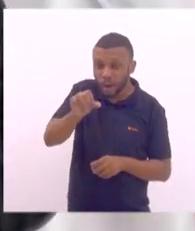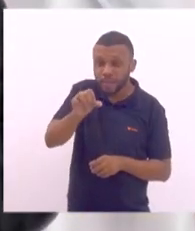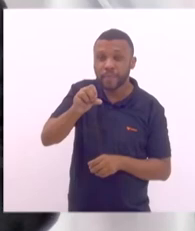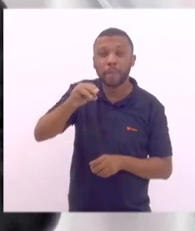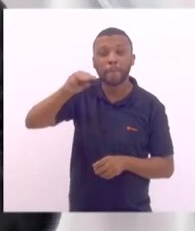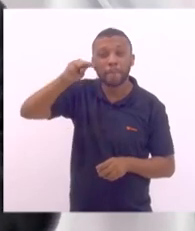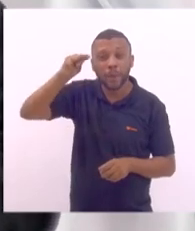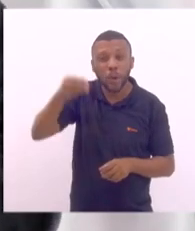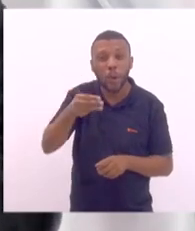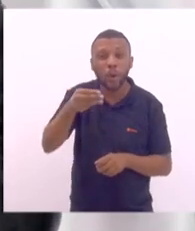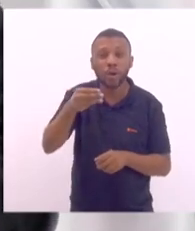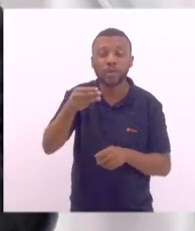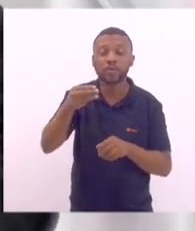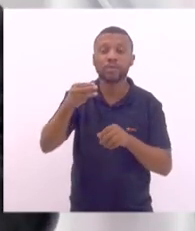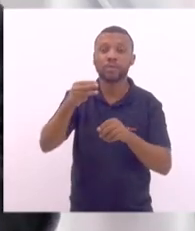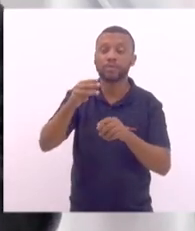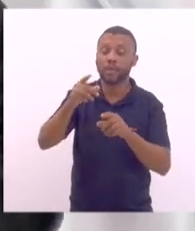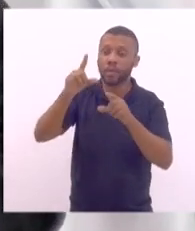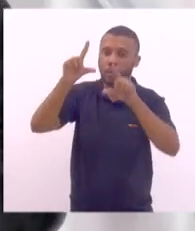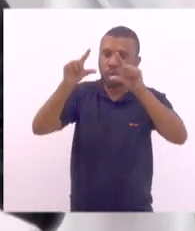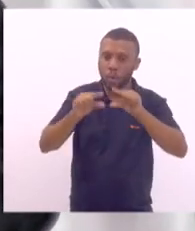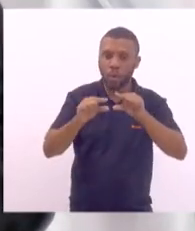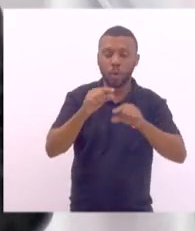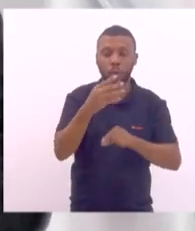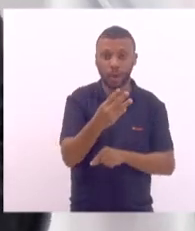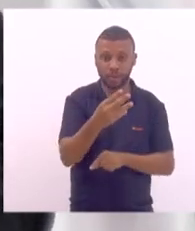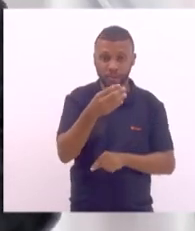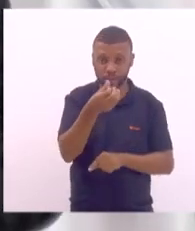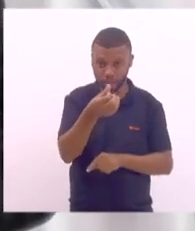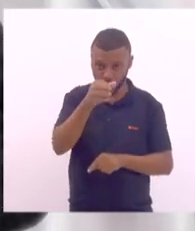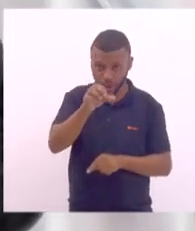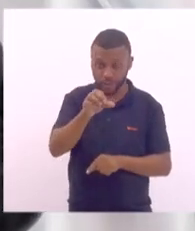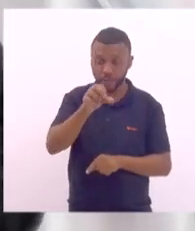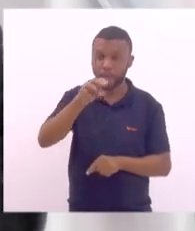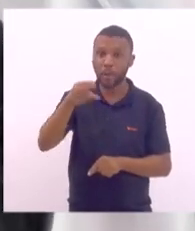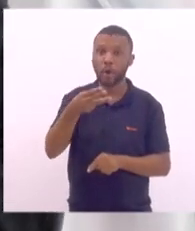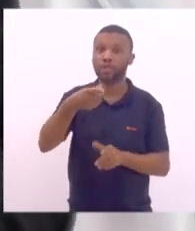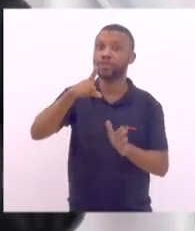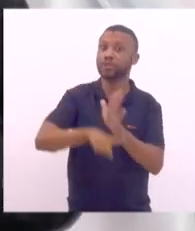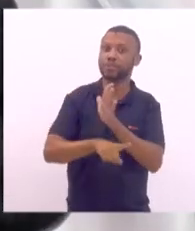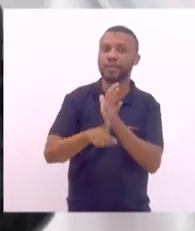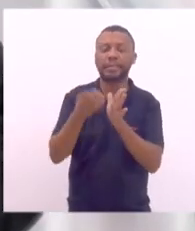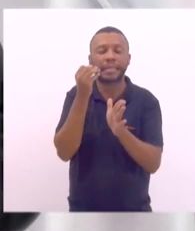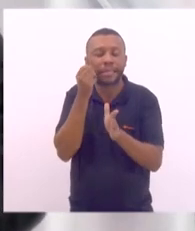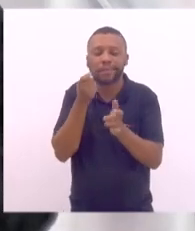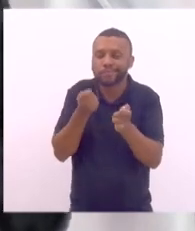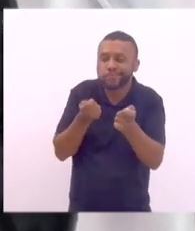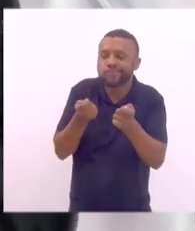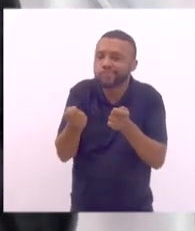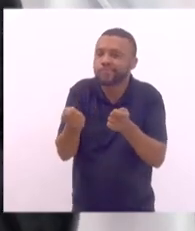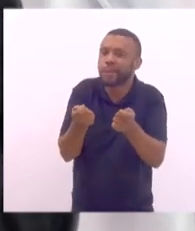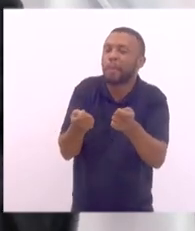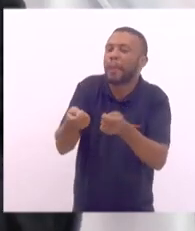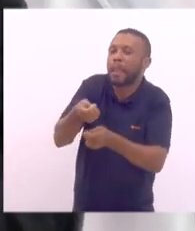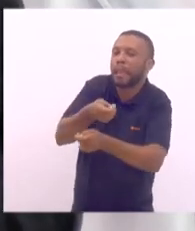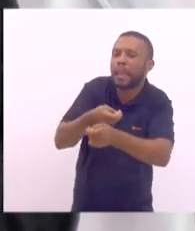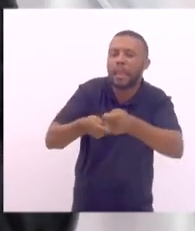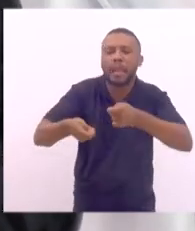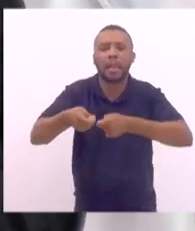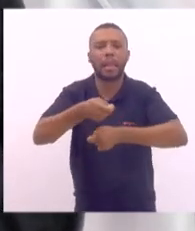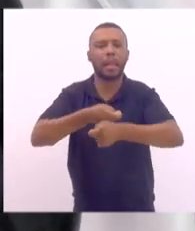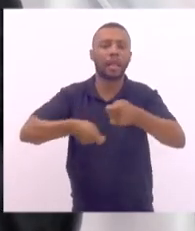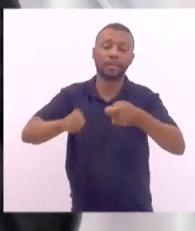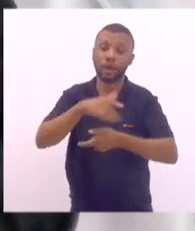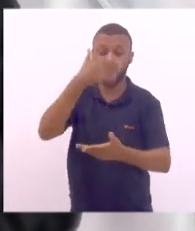869 milhões para 468 milhões líquido. Então, estamos tentando aqui, negocia aqui, vai ali, estica ali. Então, eu